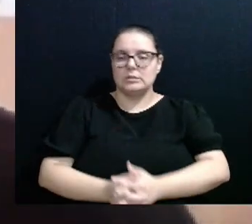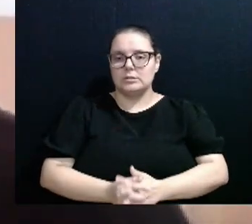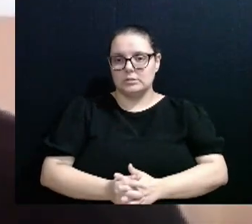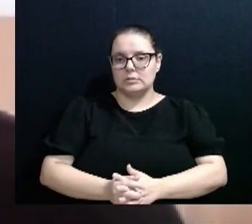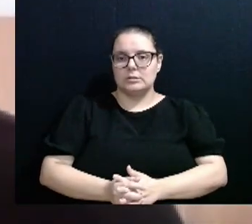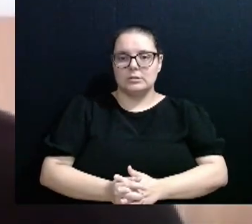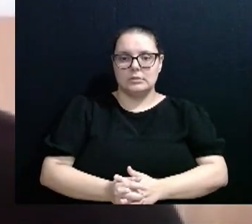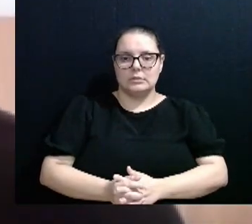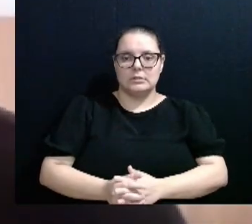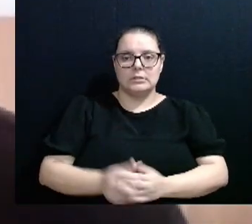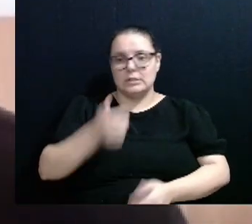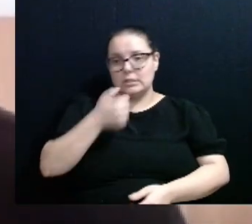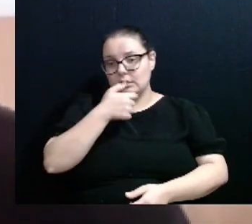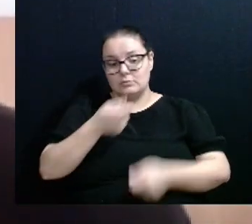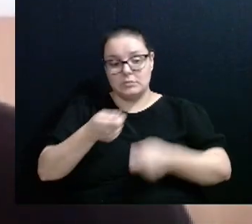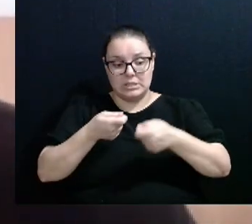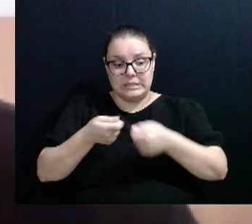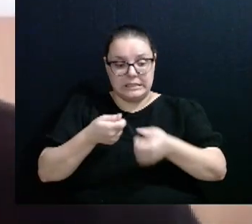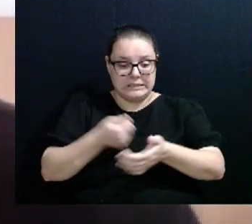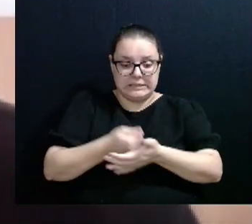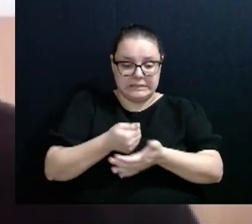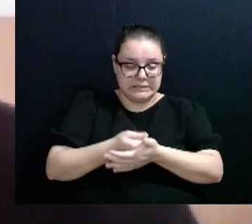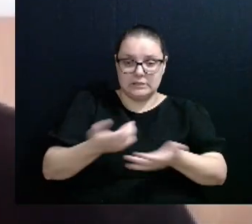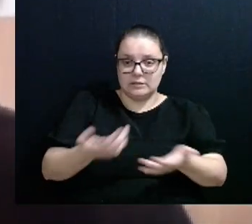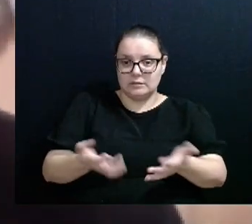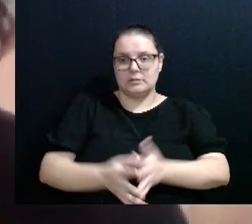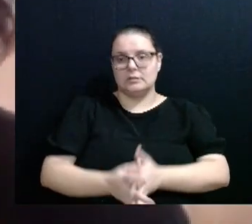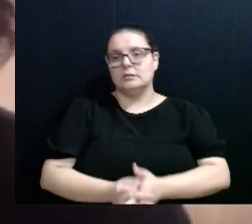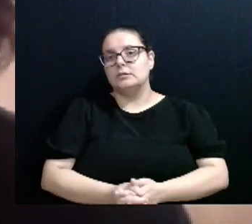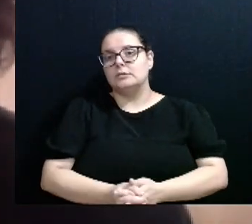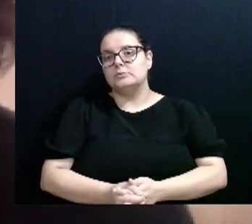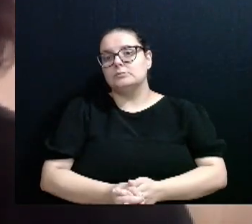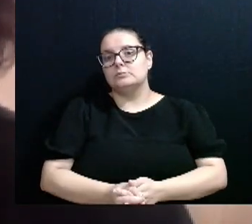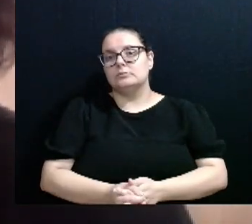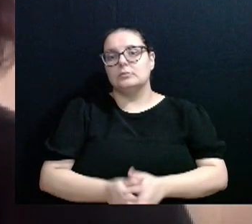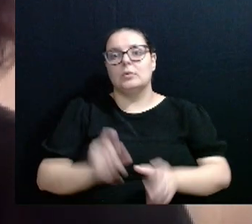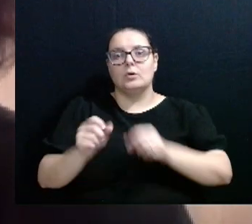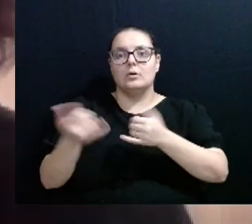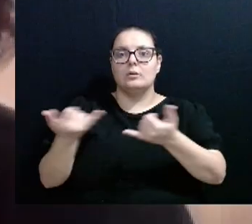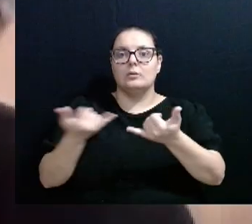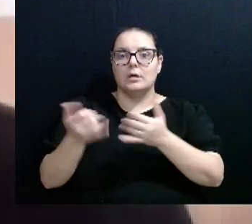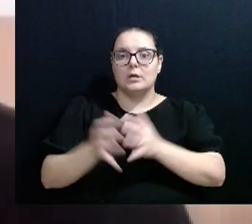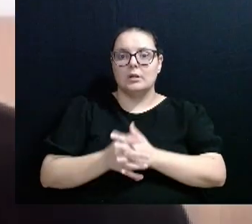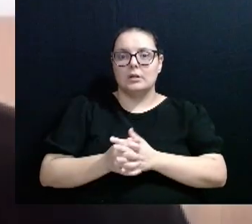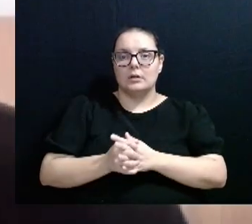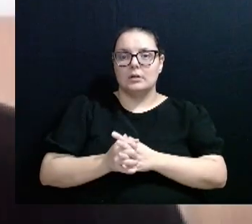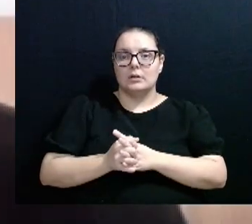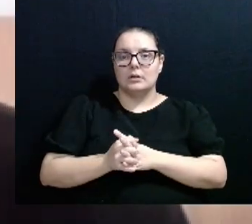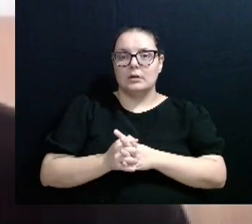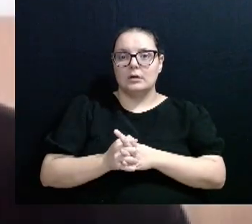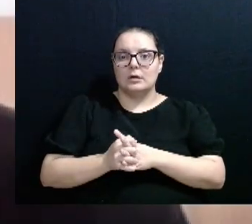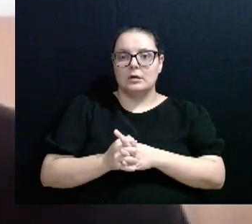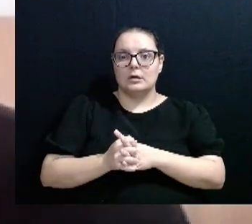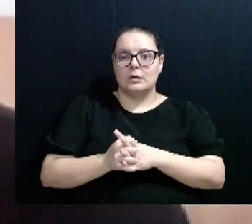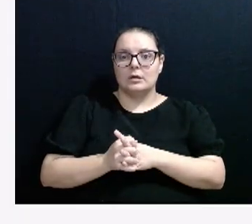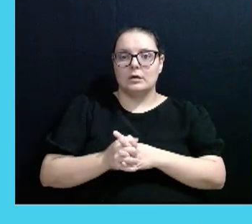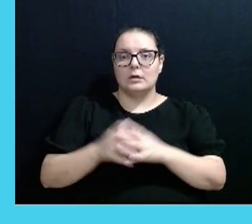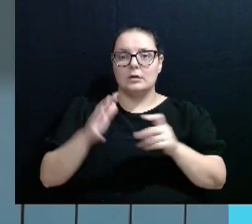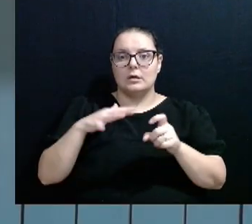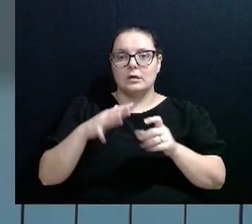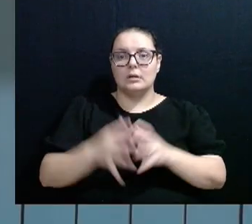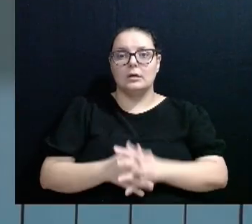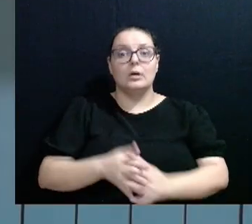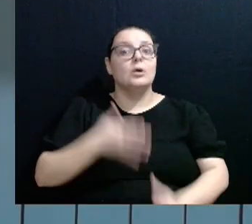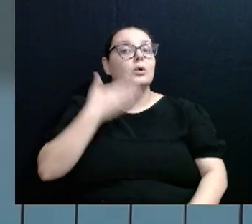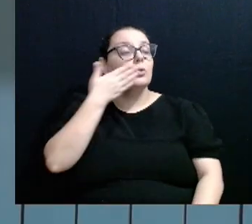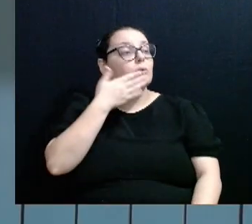dietas muito rígidas, né? Que mais você falou de Falei mitos? Na questão do açúcar também, né?